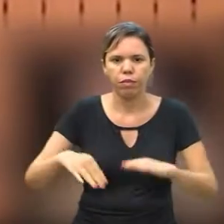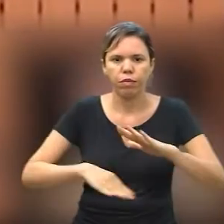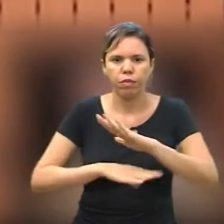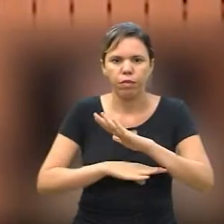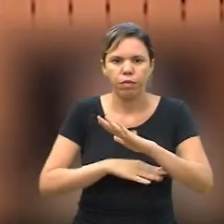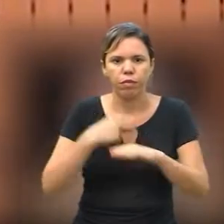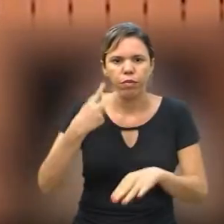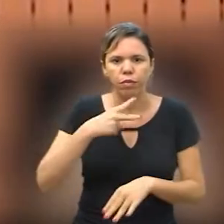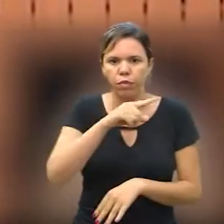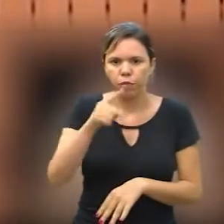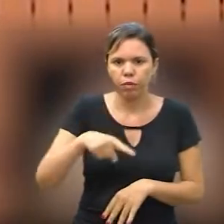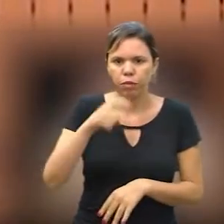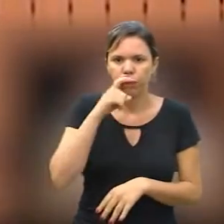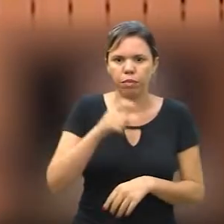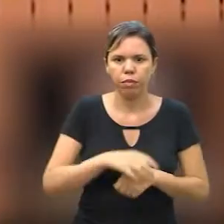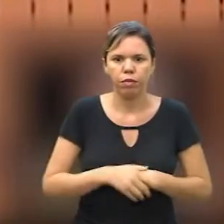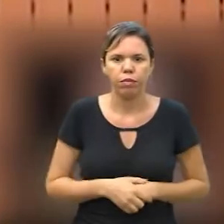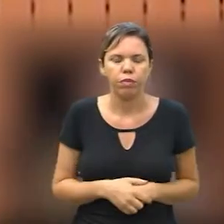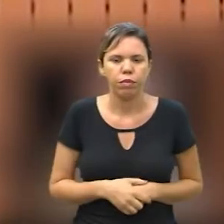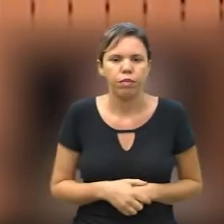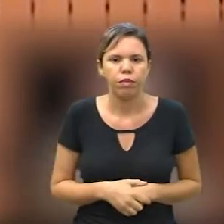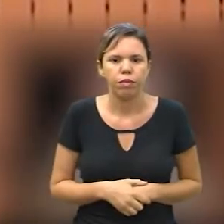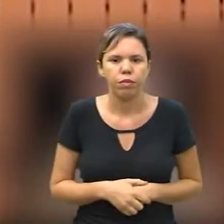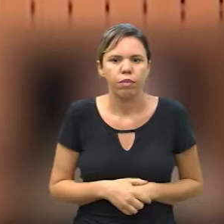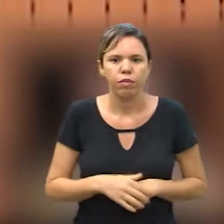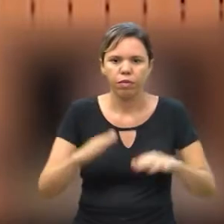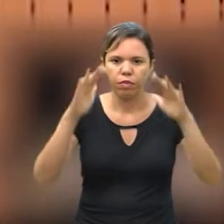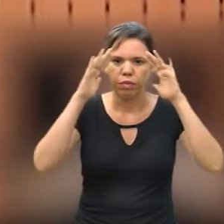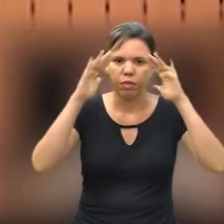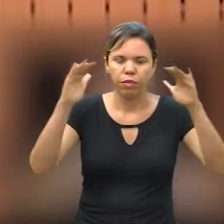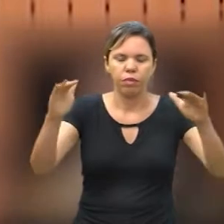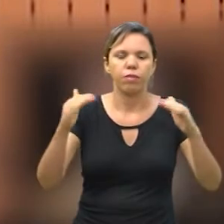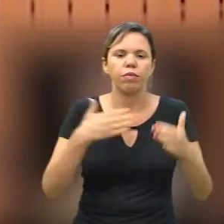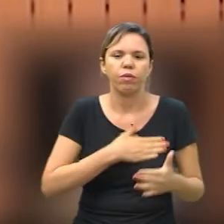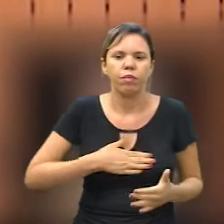presidente da Câmara, o vereador Zé Carlos. Muito nos honra.